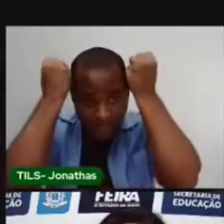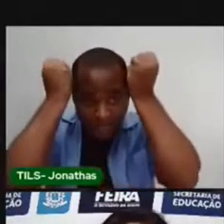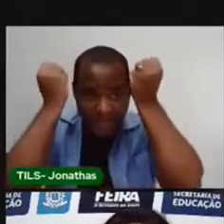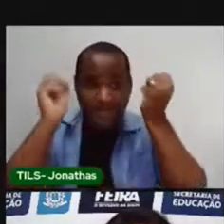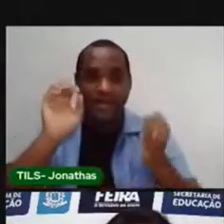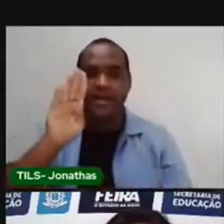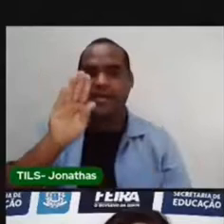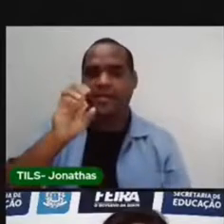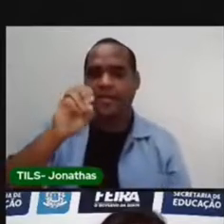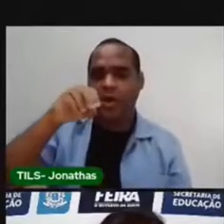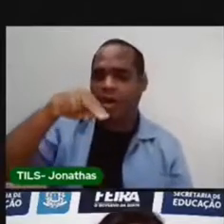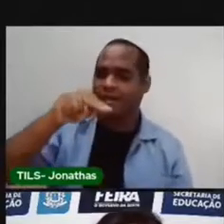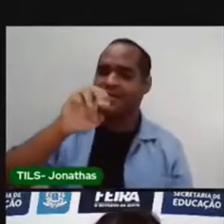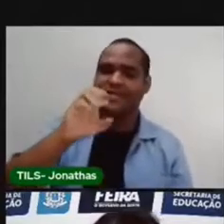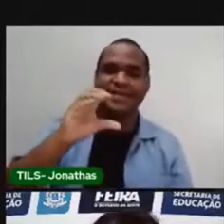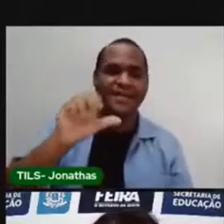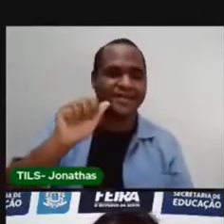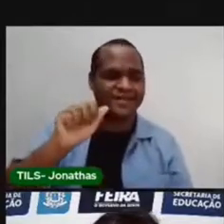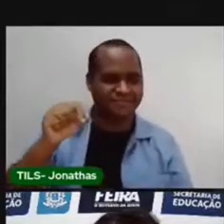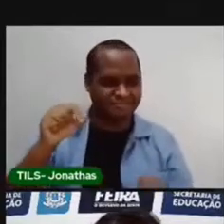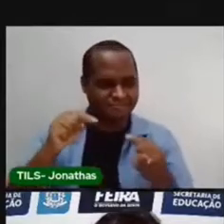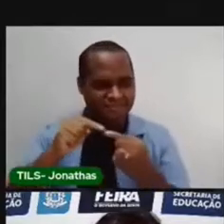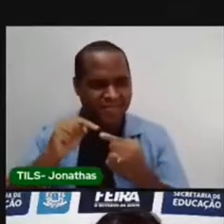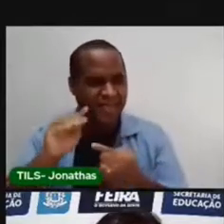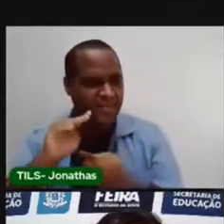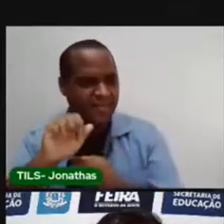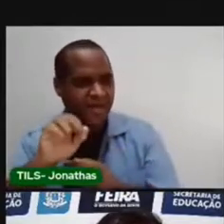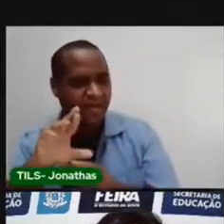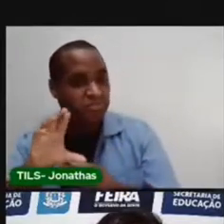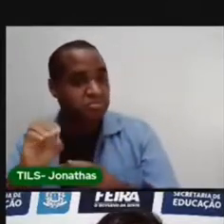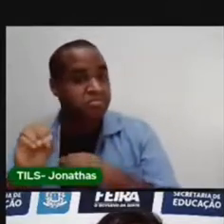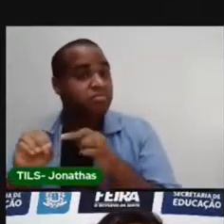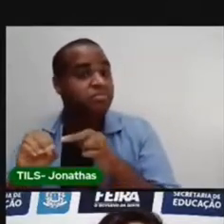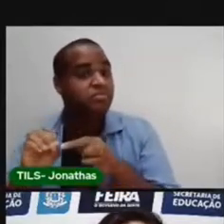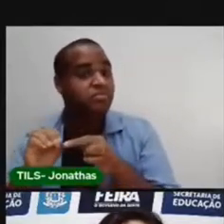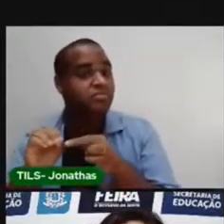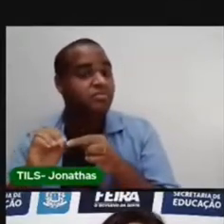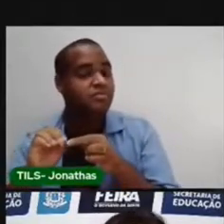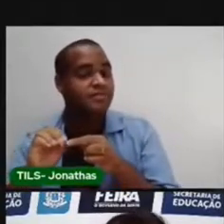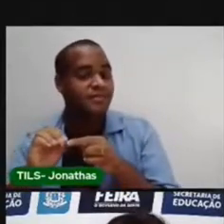Boneca. Boneca rima com barro?